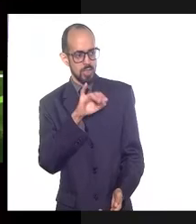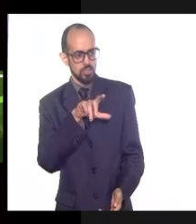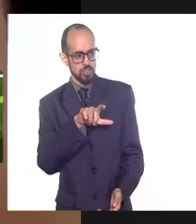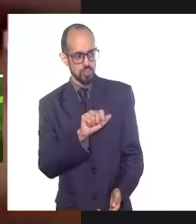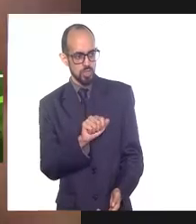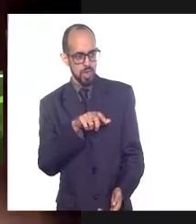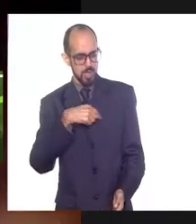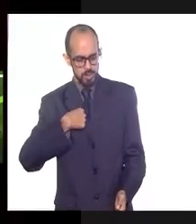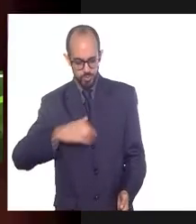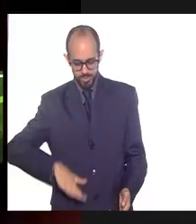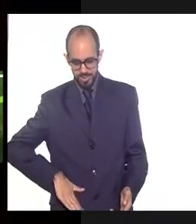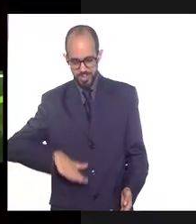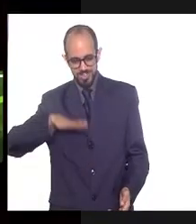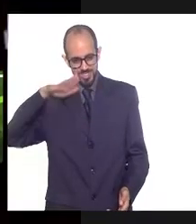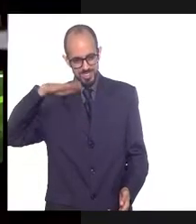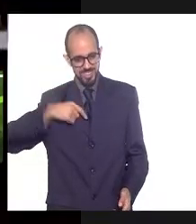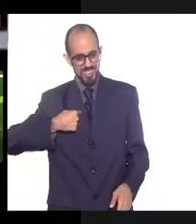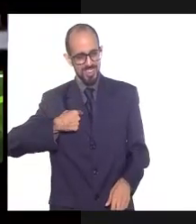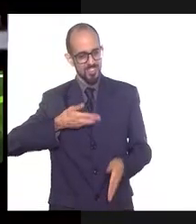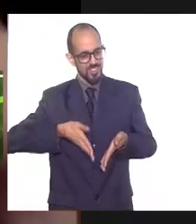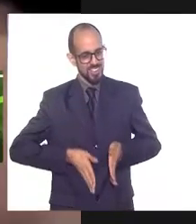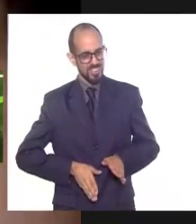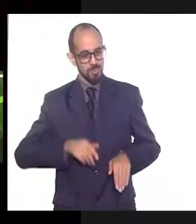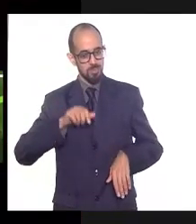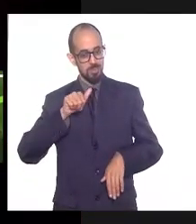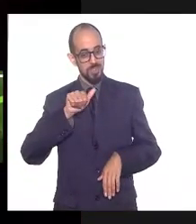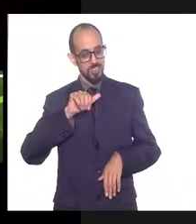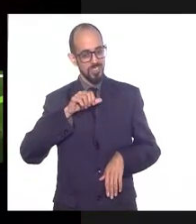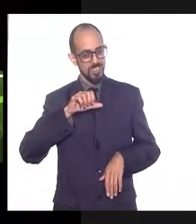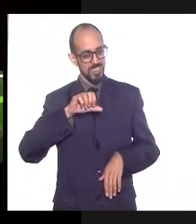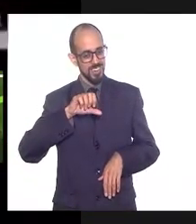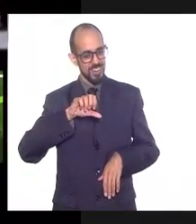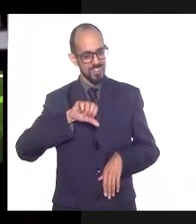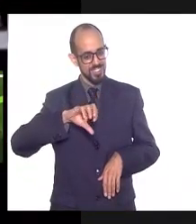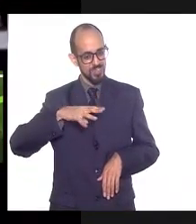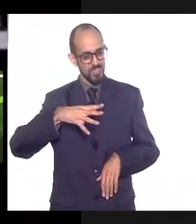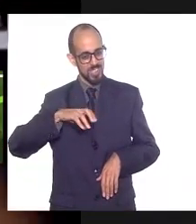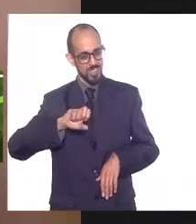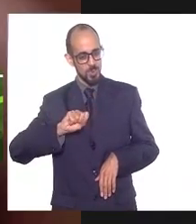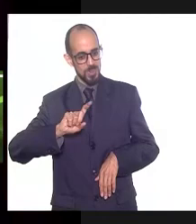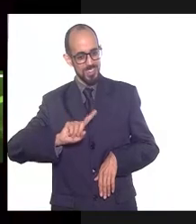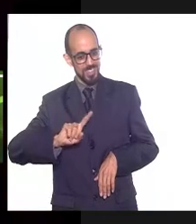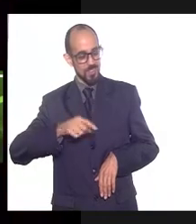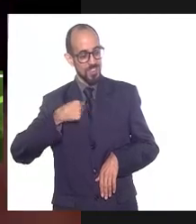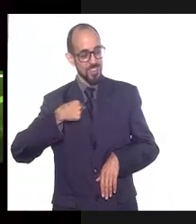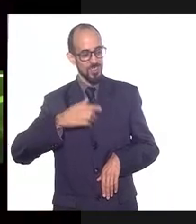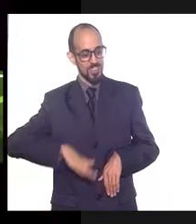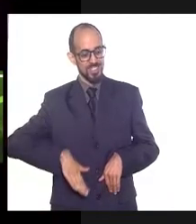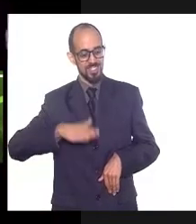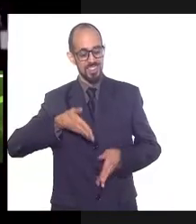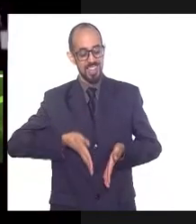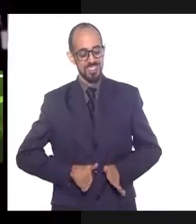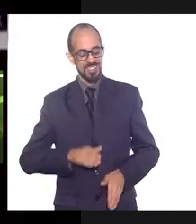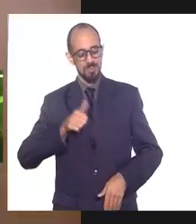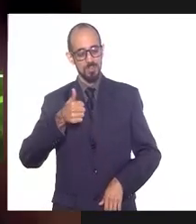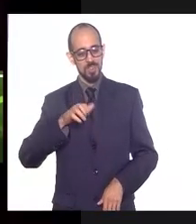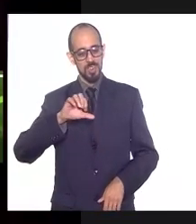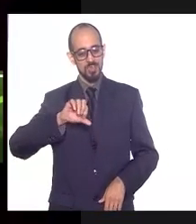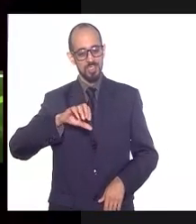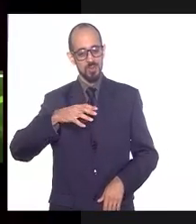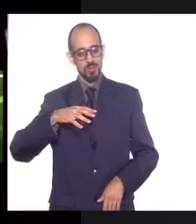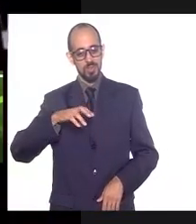desde criança, eu não sou de 48, não, eu sou de 58. E a gente já ouvia falar disso,